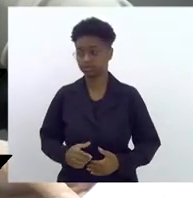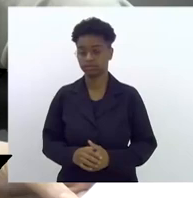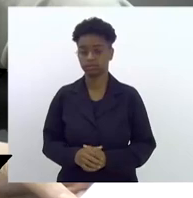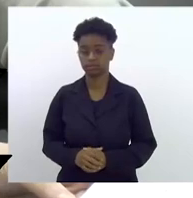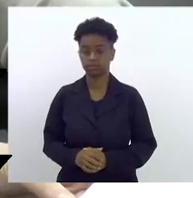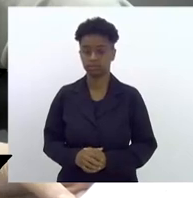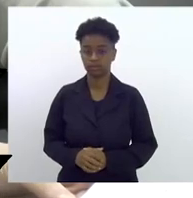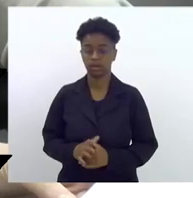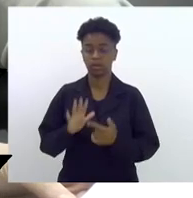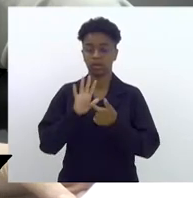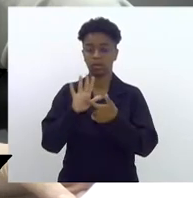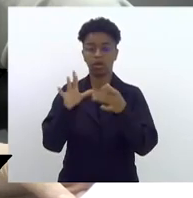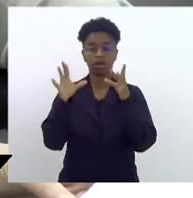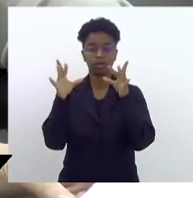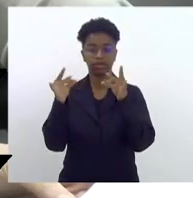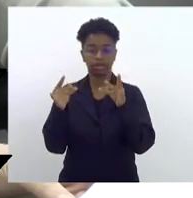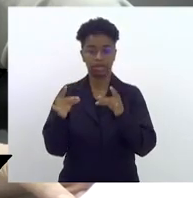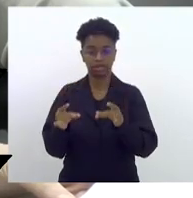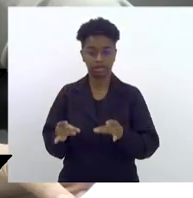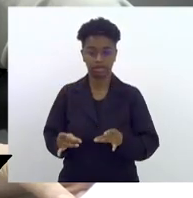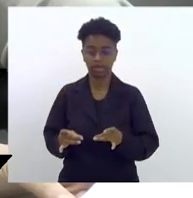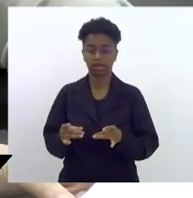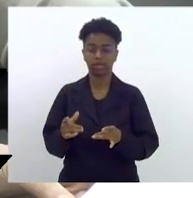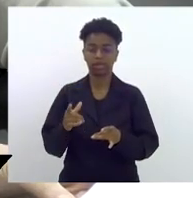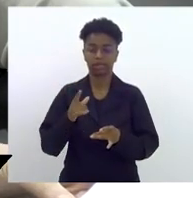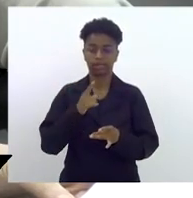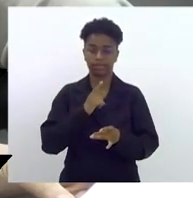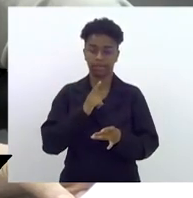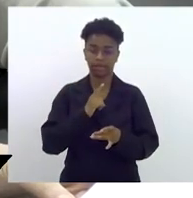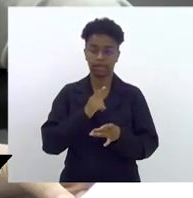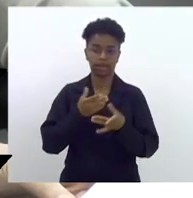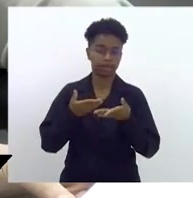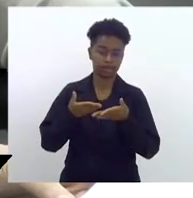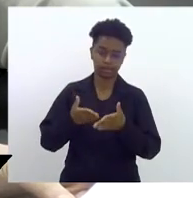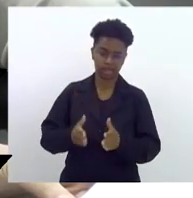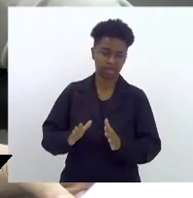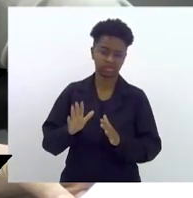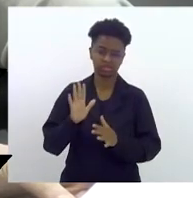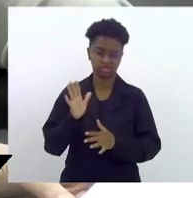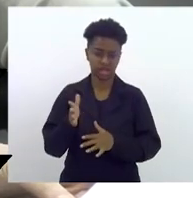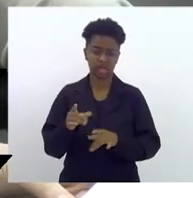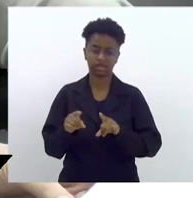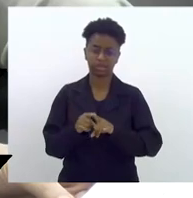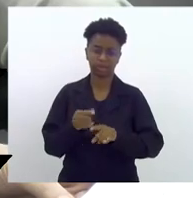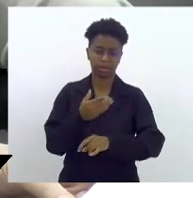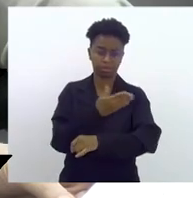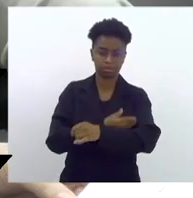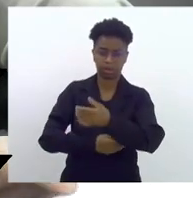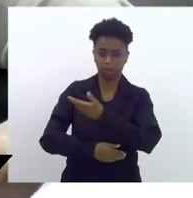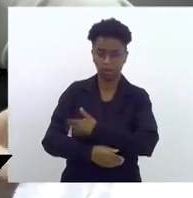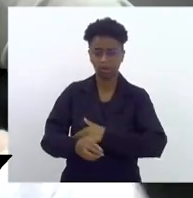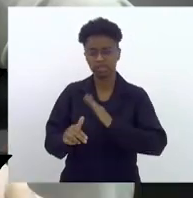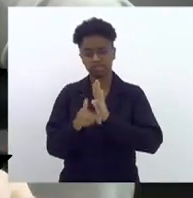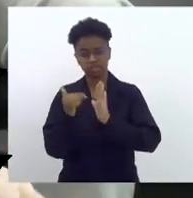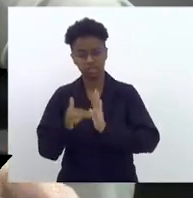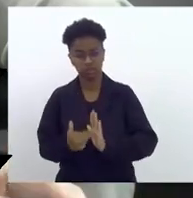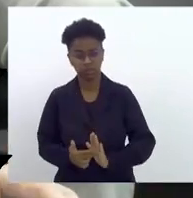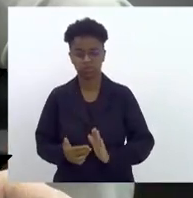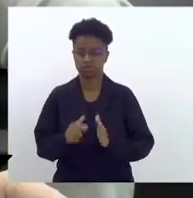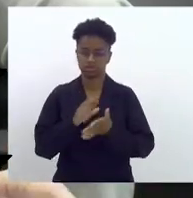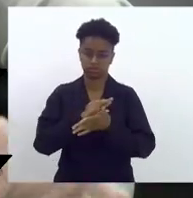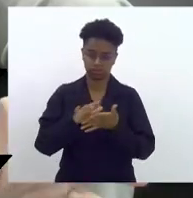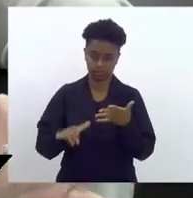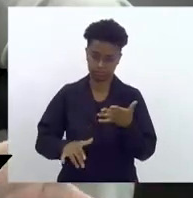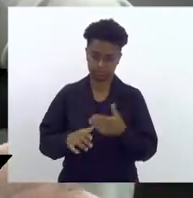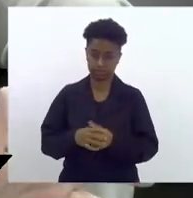detalhando as deformidades congênitas enfim amputações cirurgias etc etc